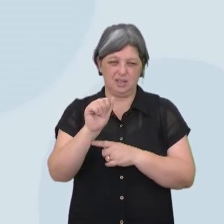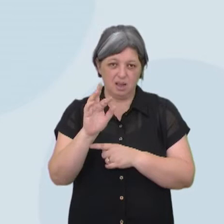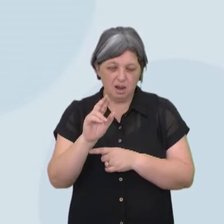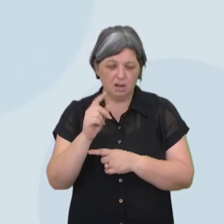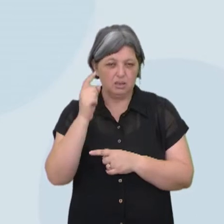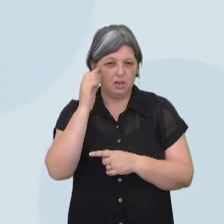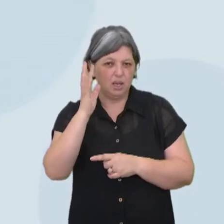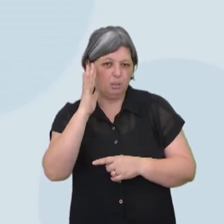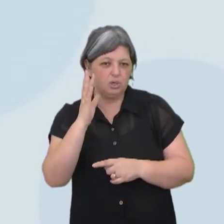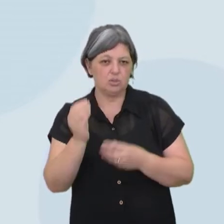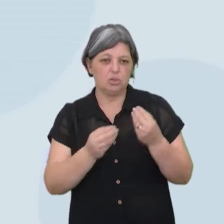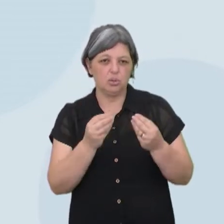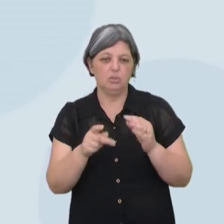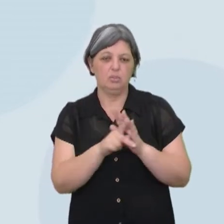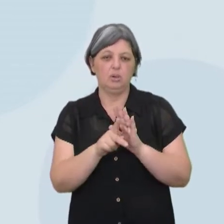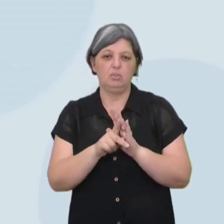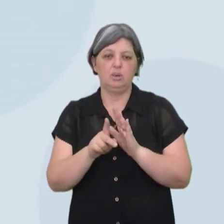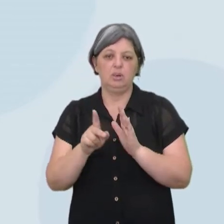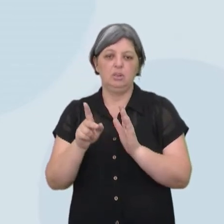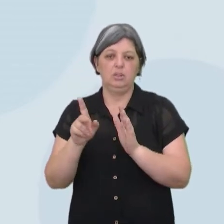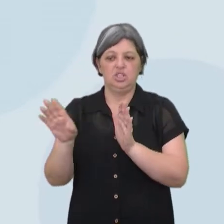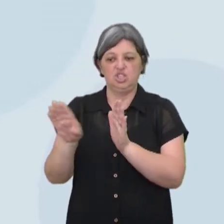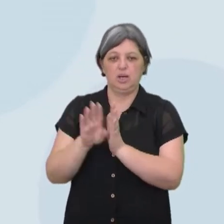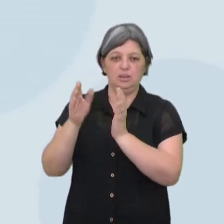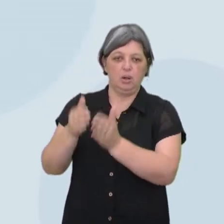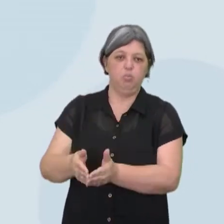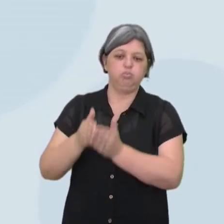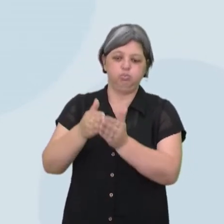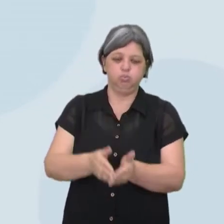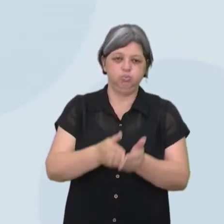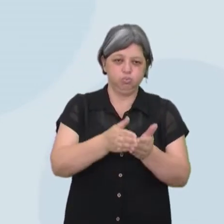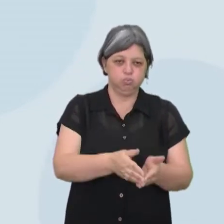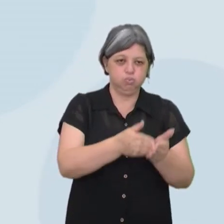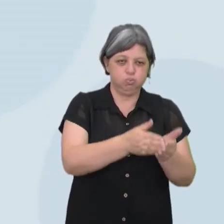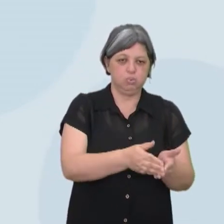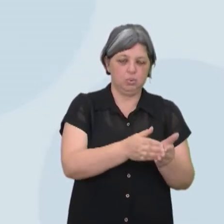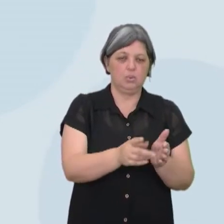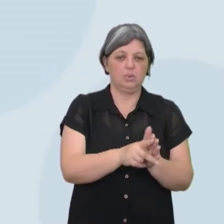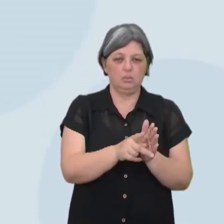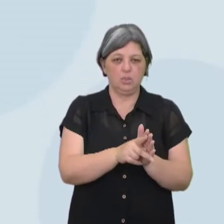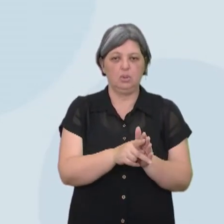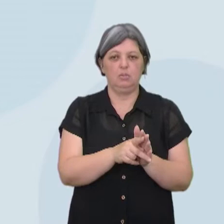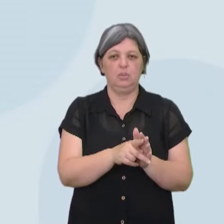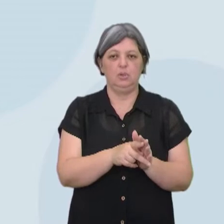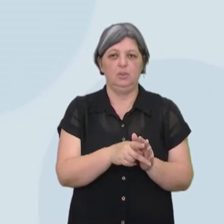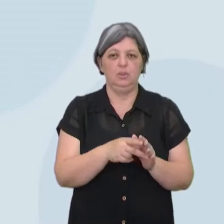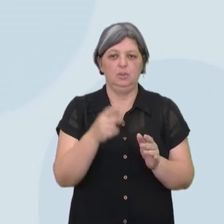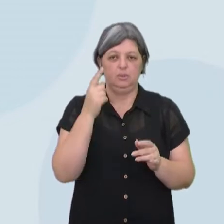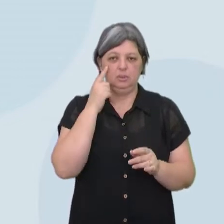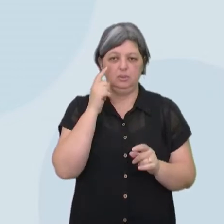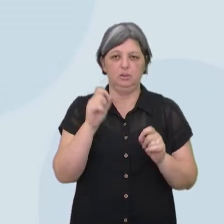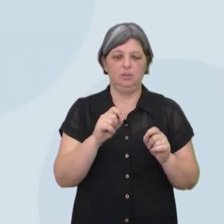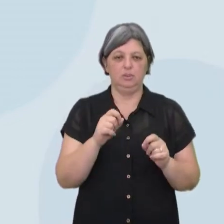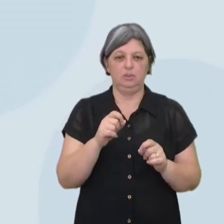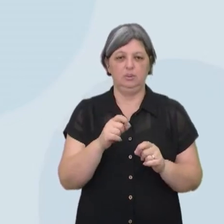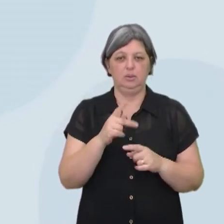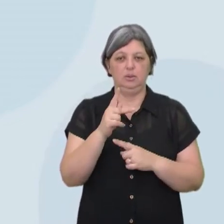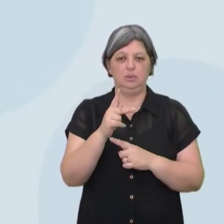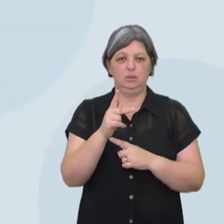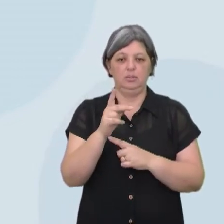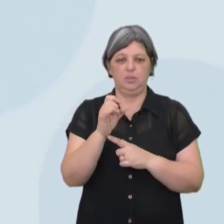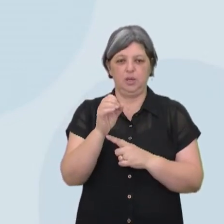imaginou aí a chegada da Armada Portuguesa, né, das caravelas, e o desembarque de Pedro Álvares Cabral